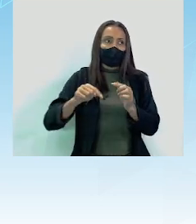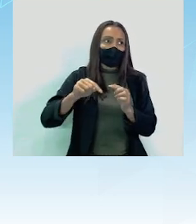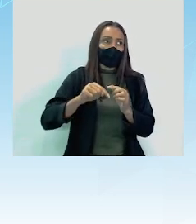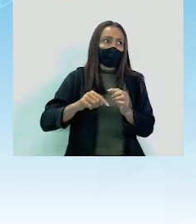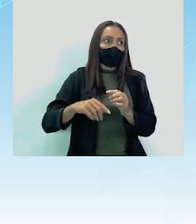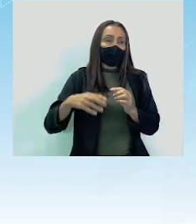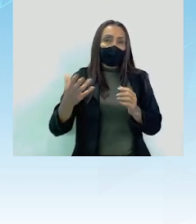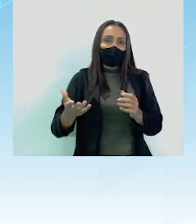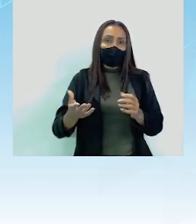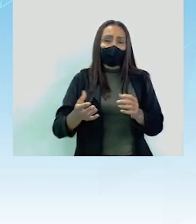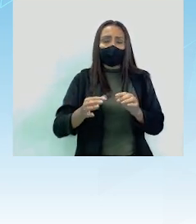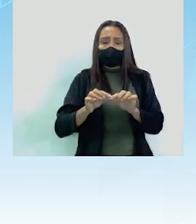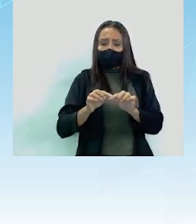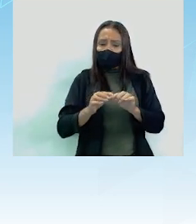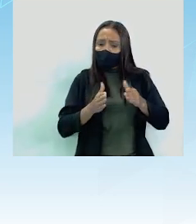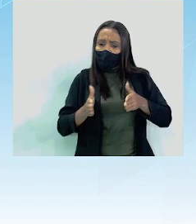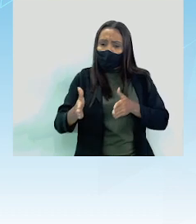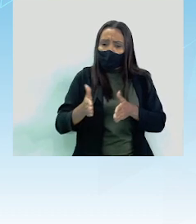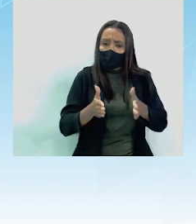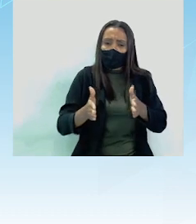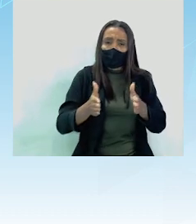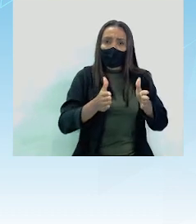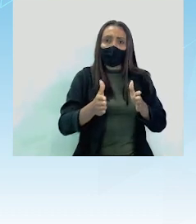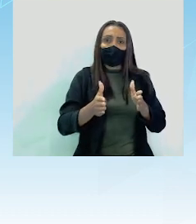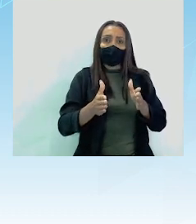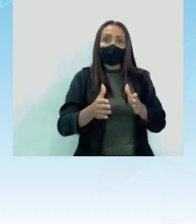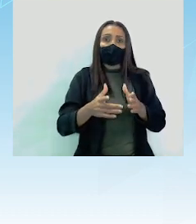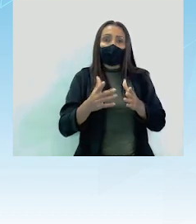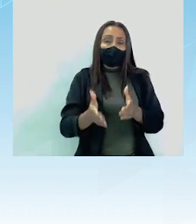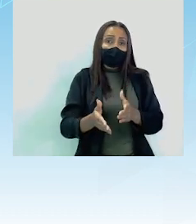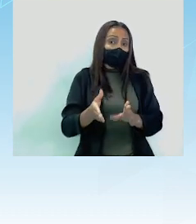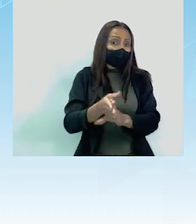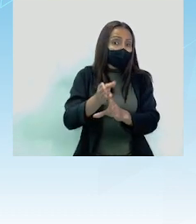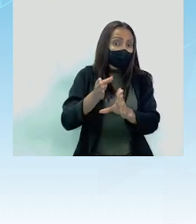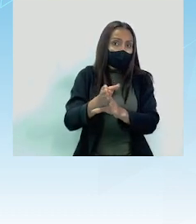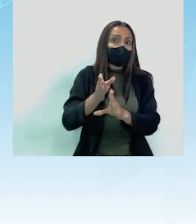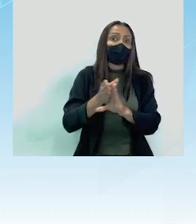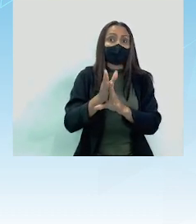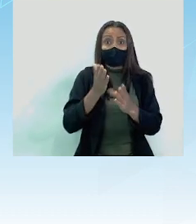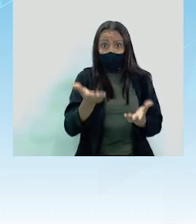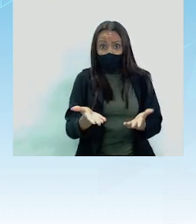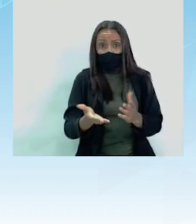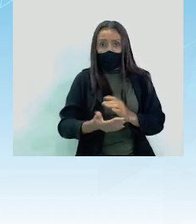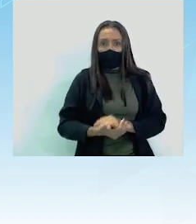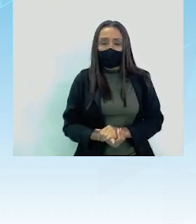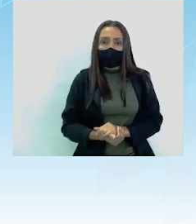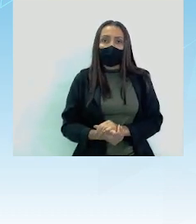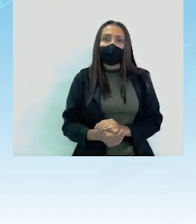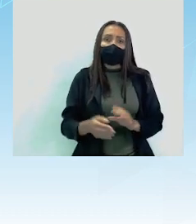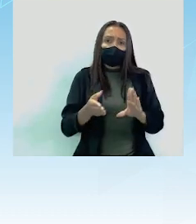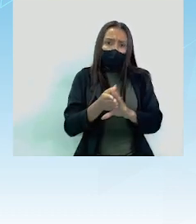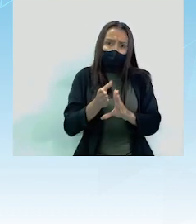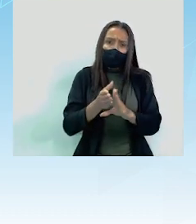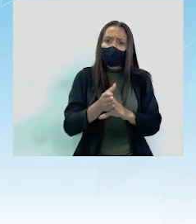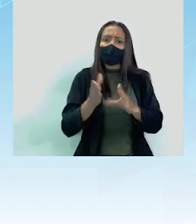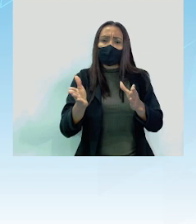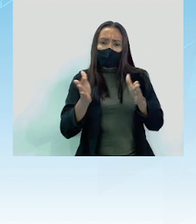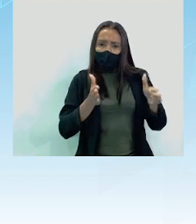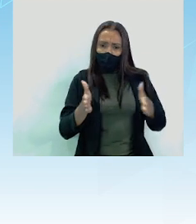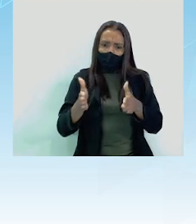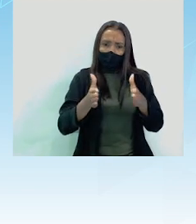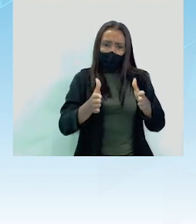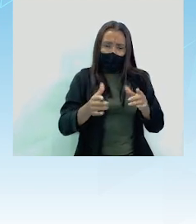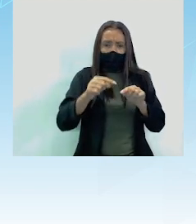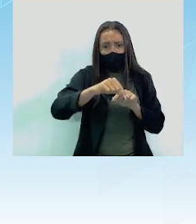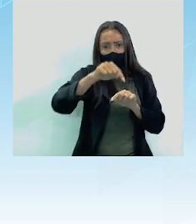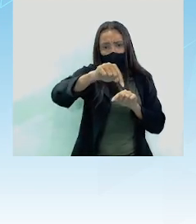percurso totalmente autoguiado, né? Você vai guiando o seu caminho, né? Você tem alguns pontos que